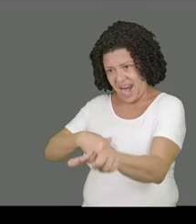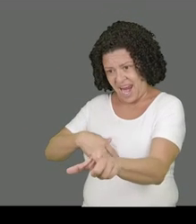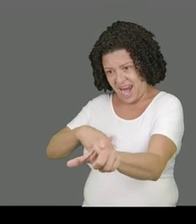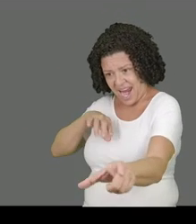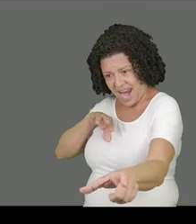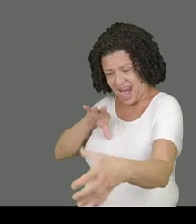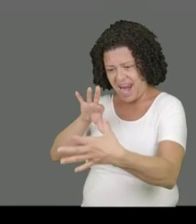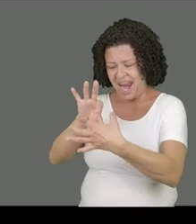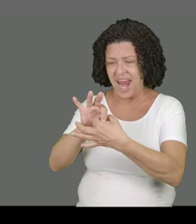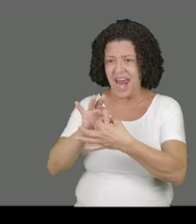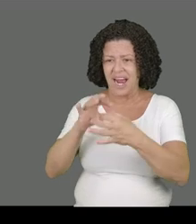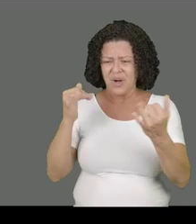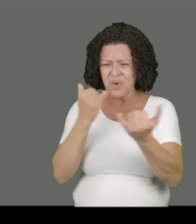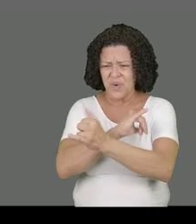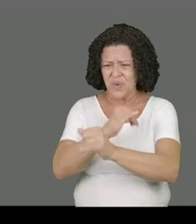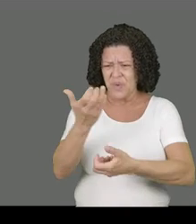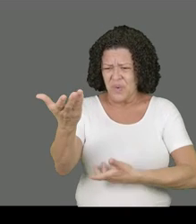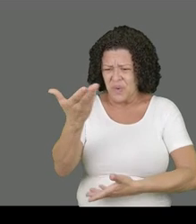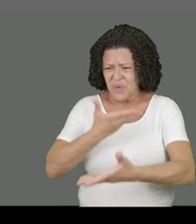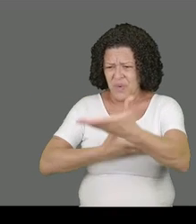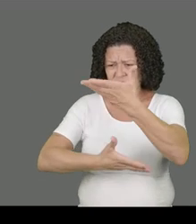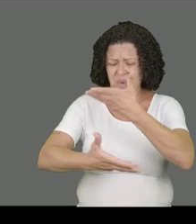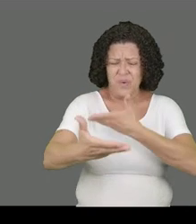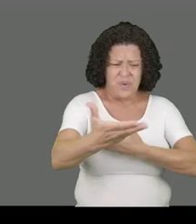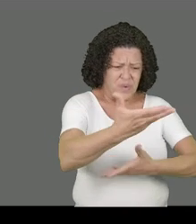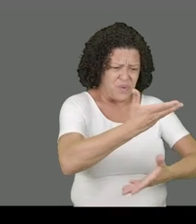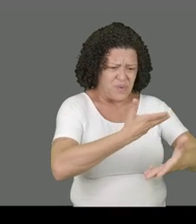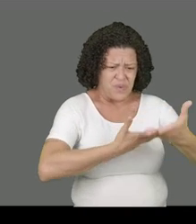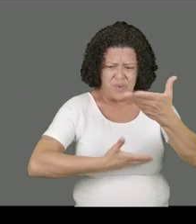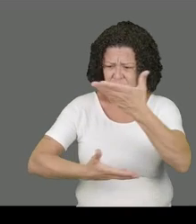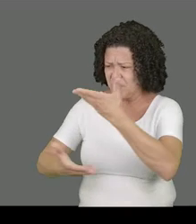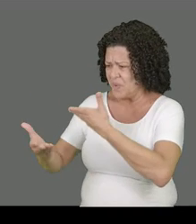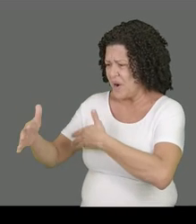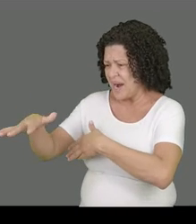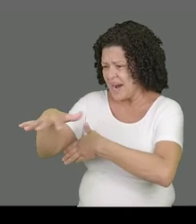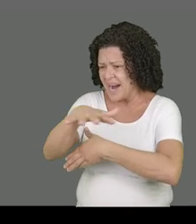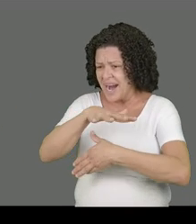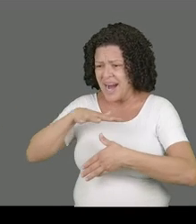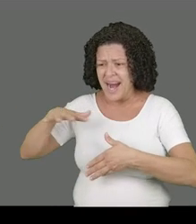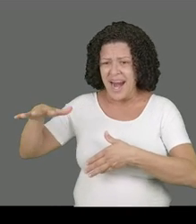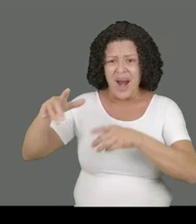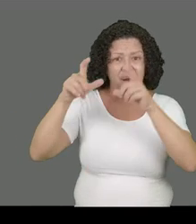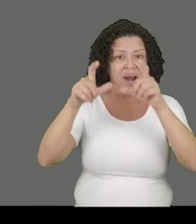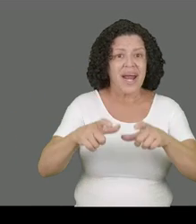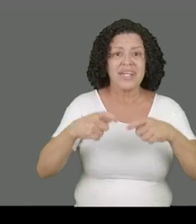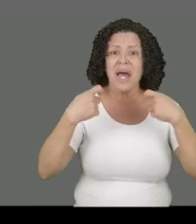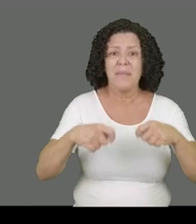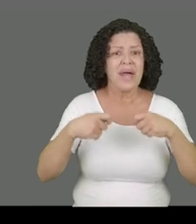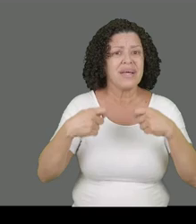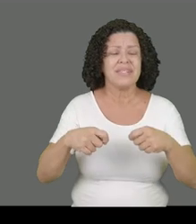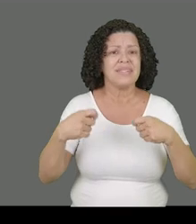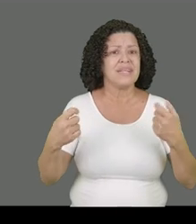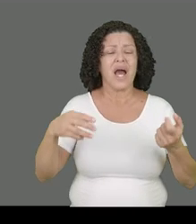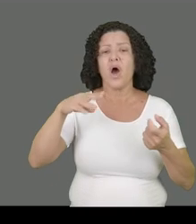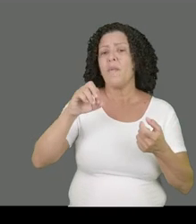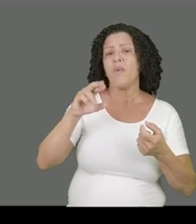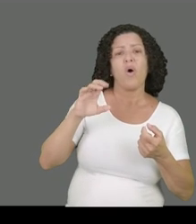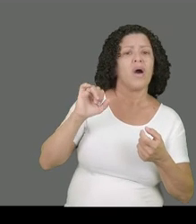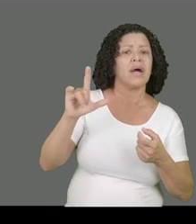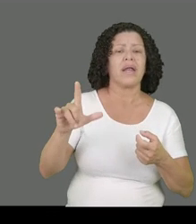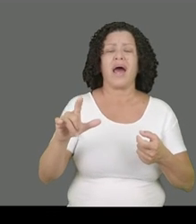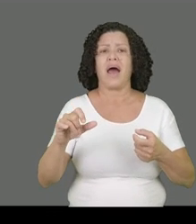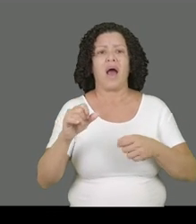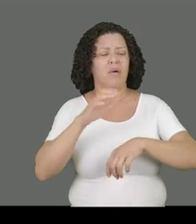criatura que mobiliza energias para poder entregar a alguém algo que aquele alguém está necessitando, seja de